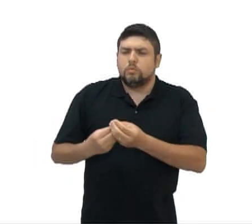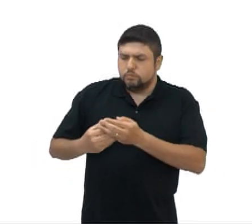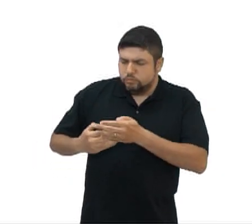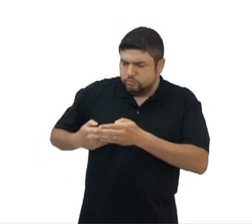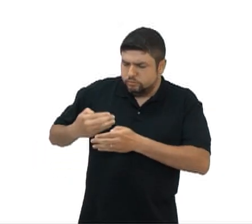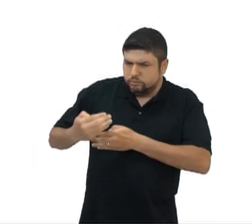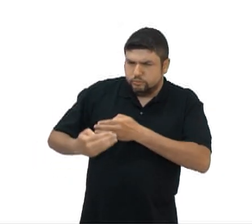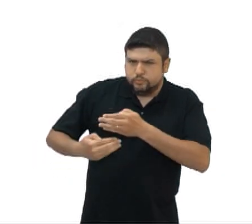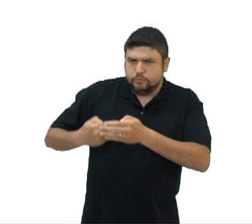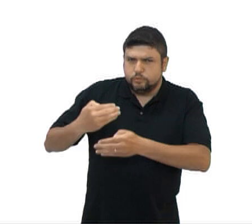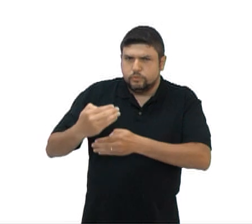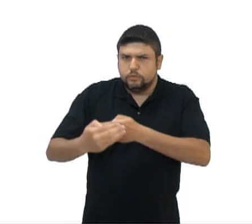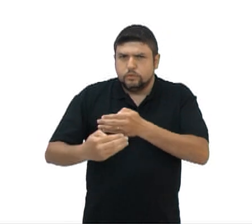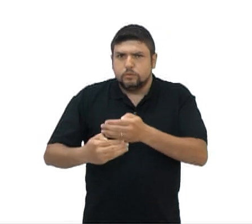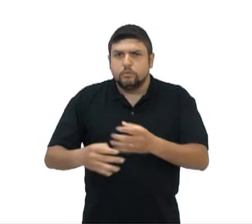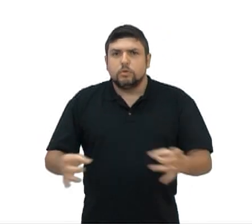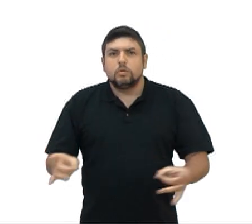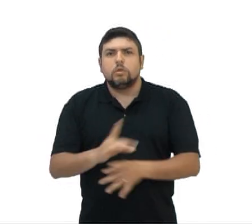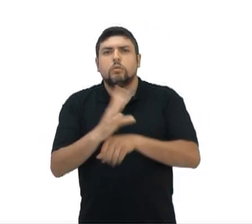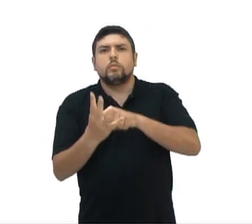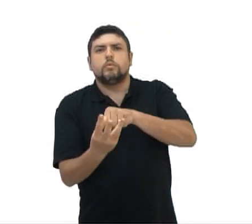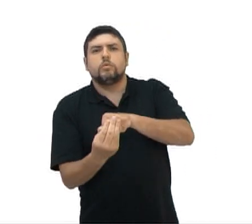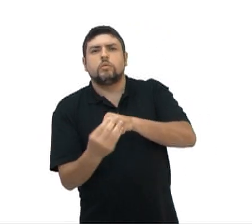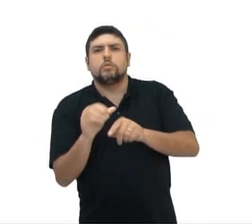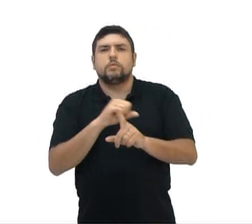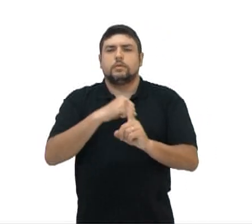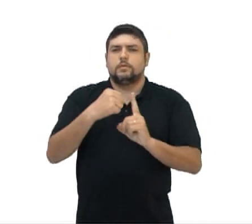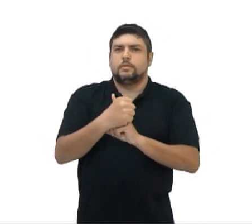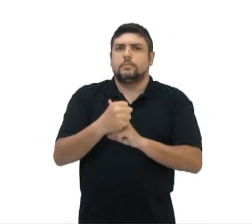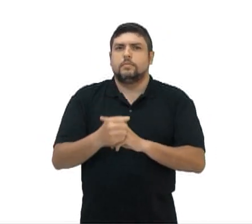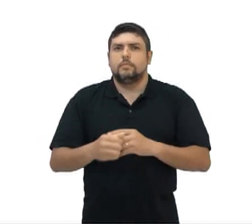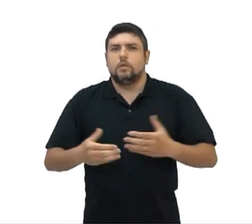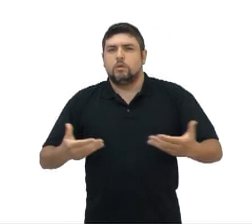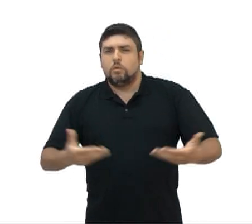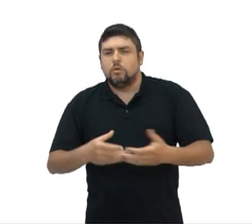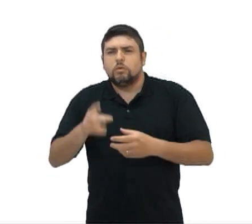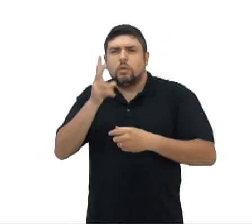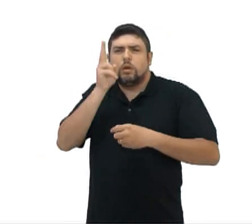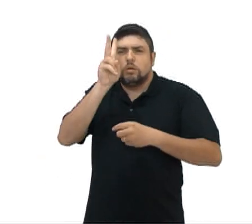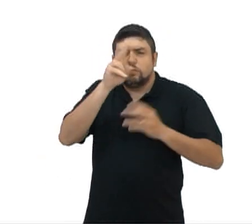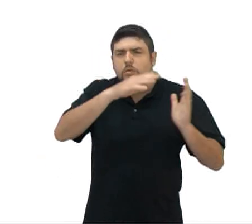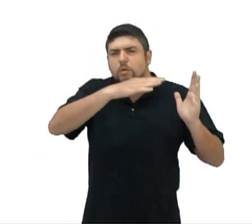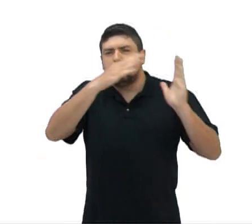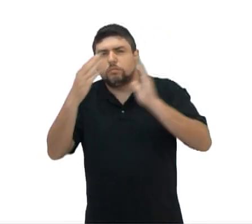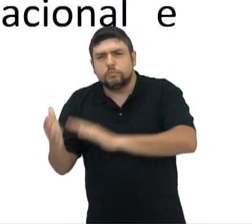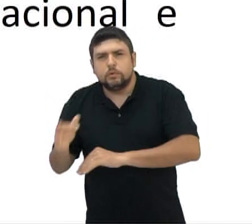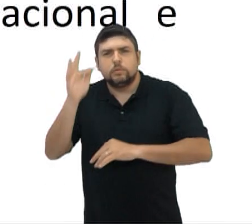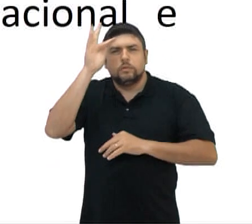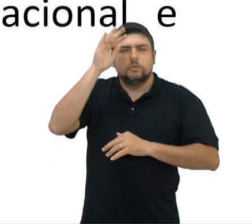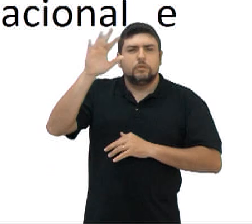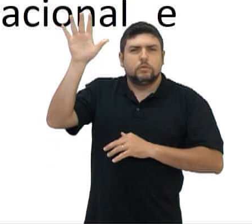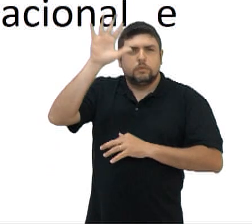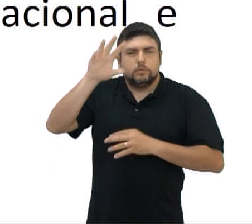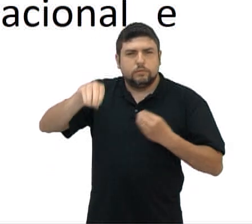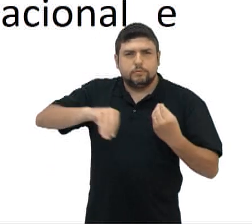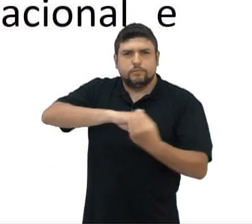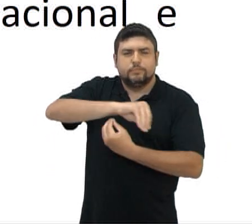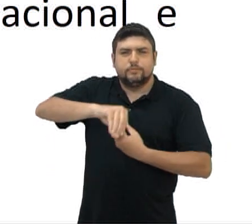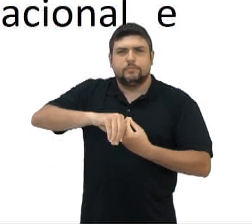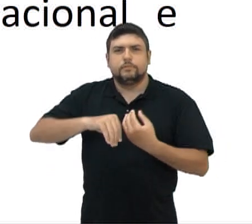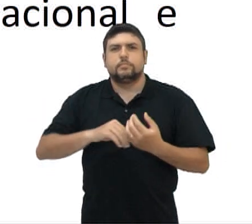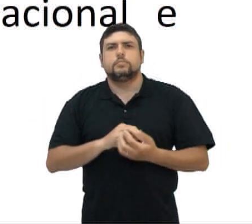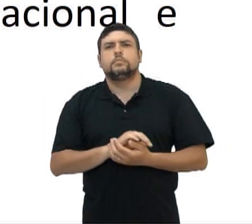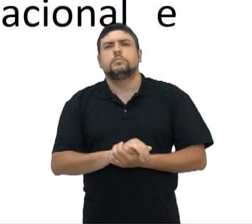social? Vamos andar junto com a história. Hoje a nossa aula é cheia de coisas de história e de filosofia. Então, bora lá. O que